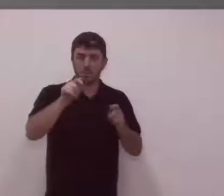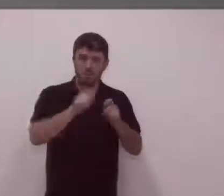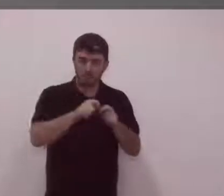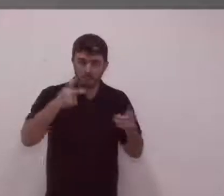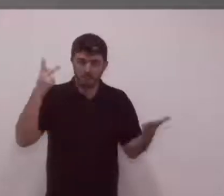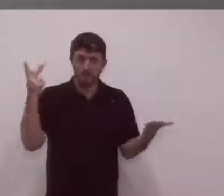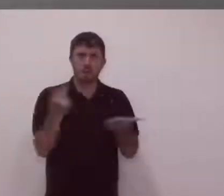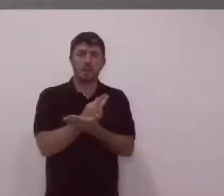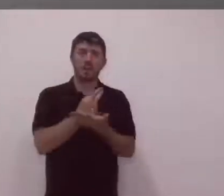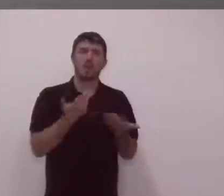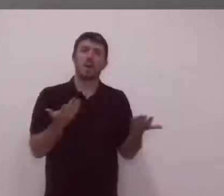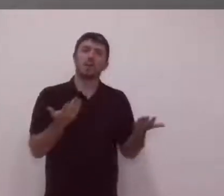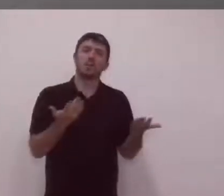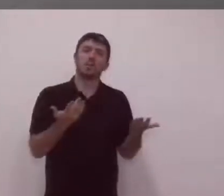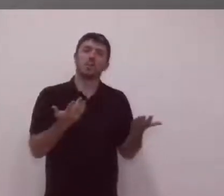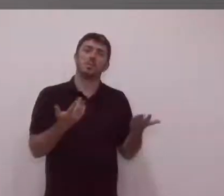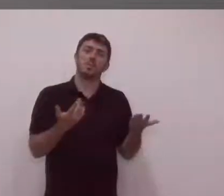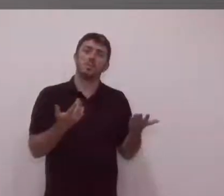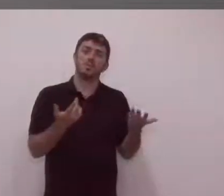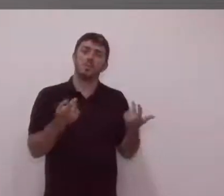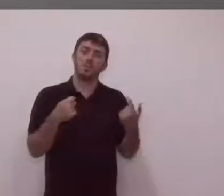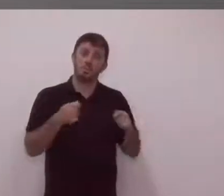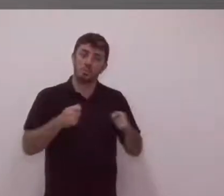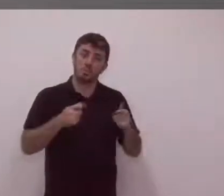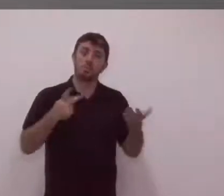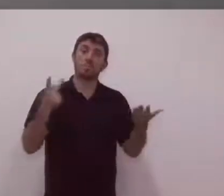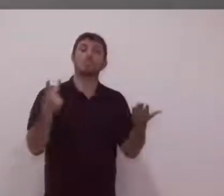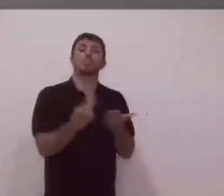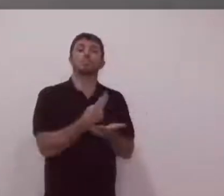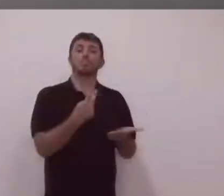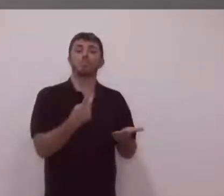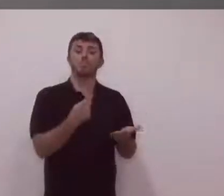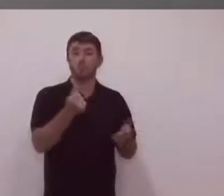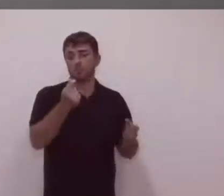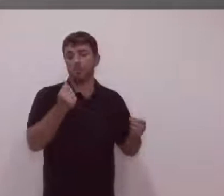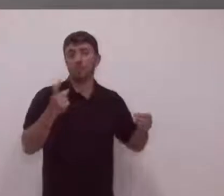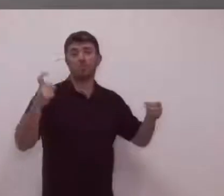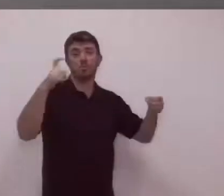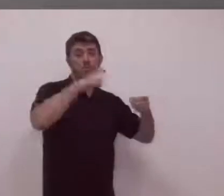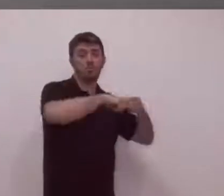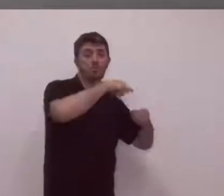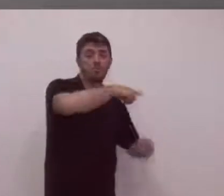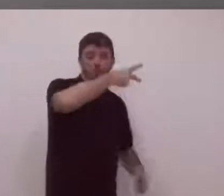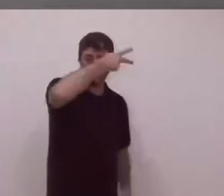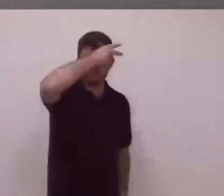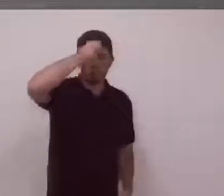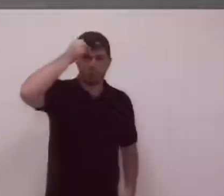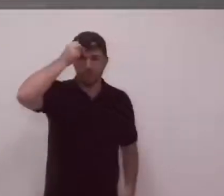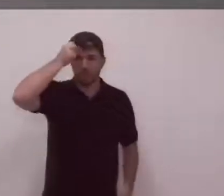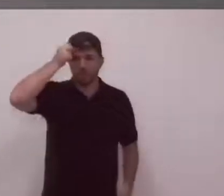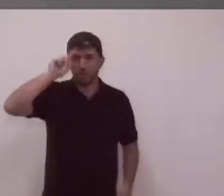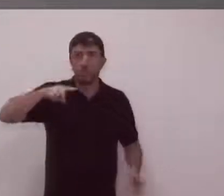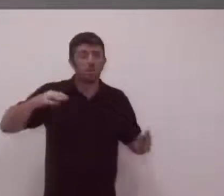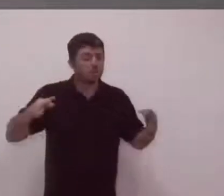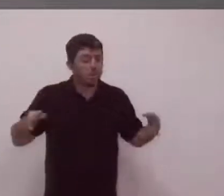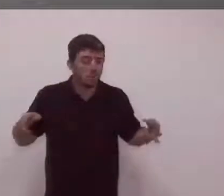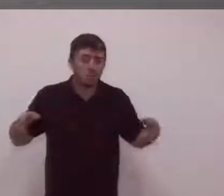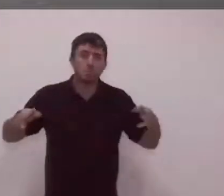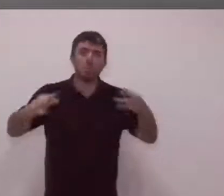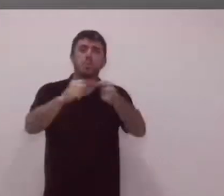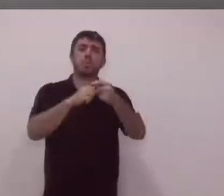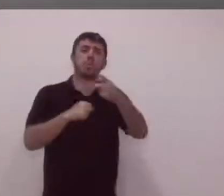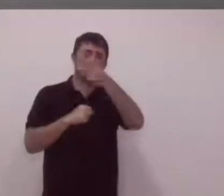tem que reparar o erário público sem dúvida isso é para todos os agentes públicos